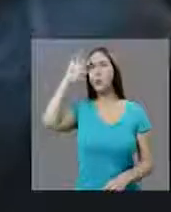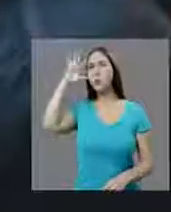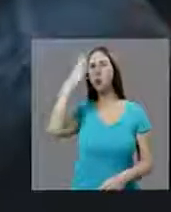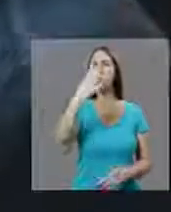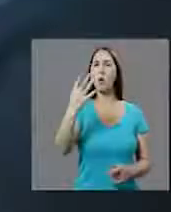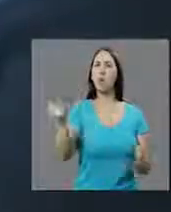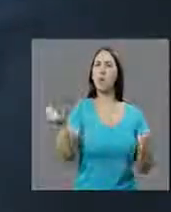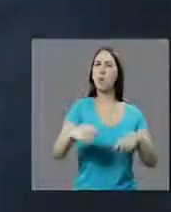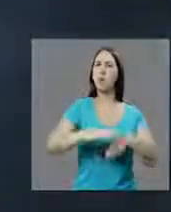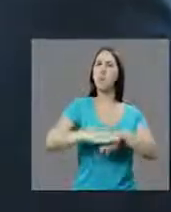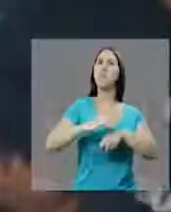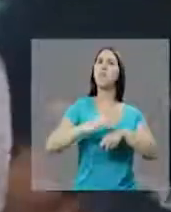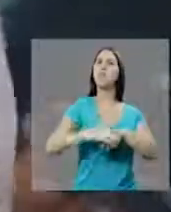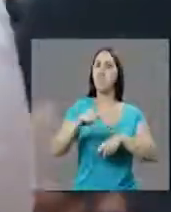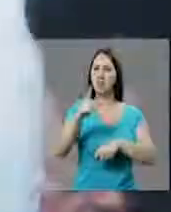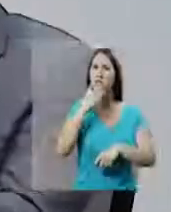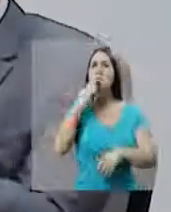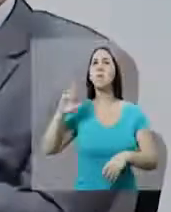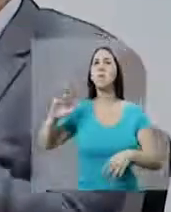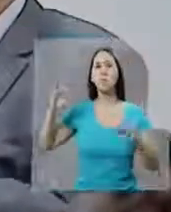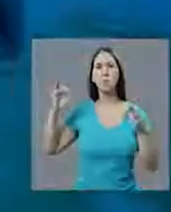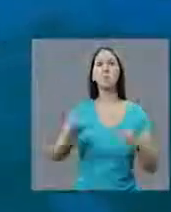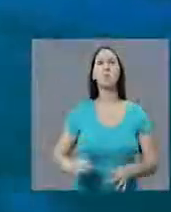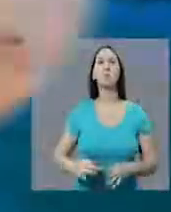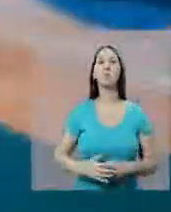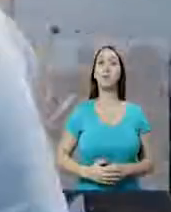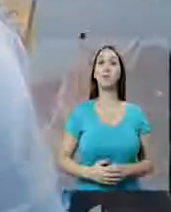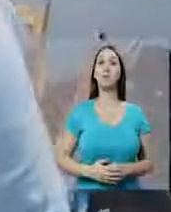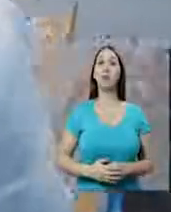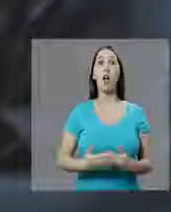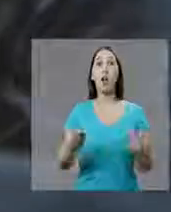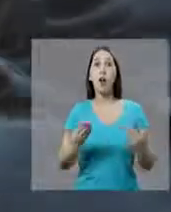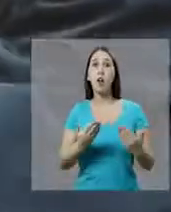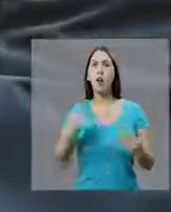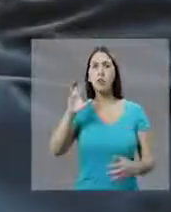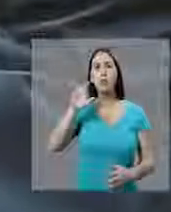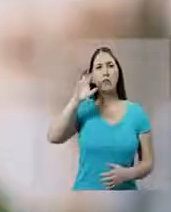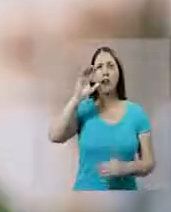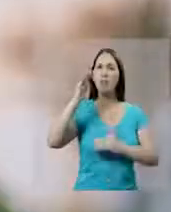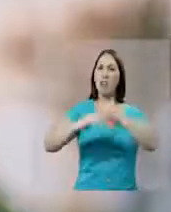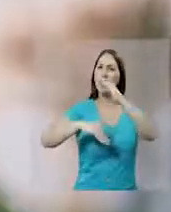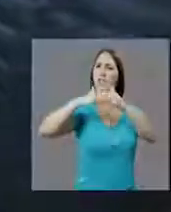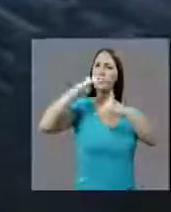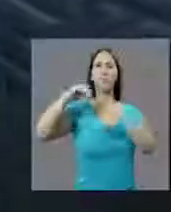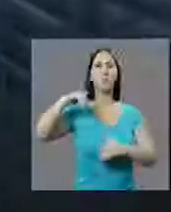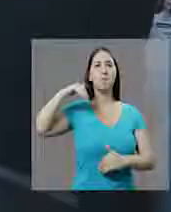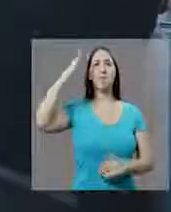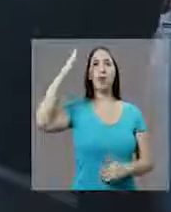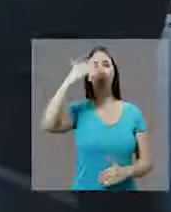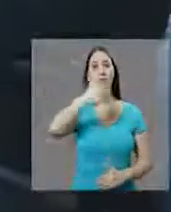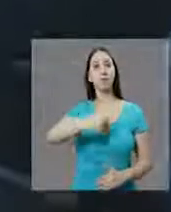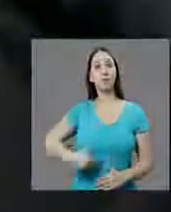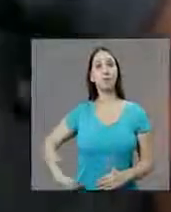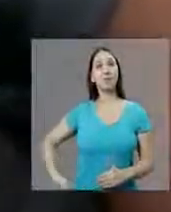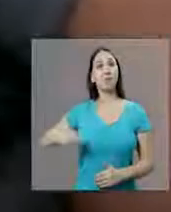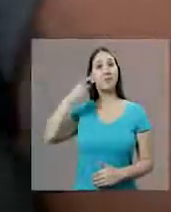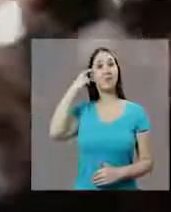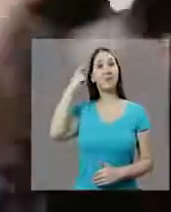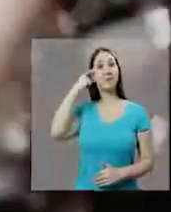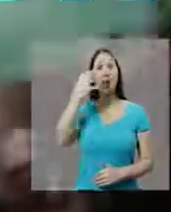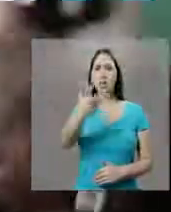é a solução. Competente, ele fala, ele faz. Fará o nosso estado crescer ainda mais.